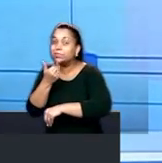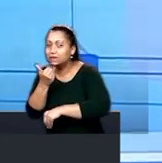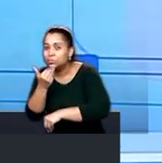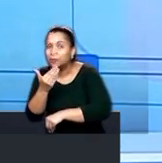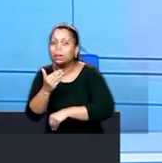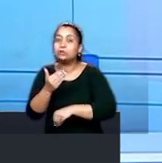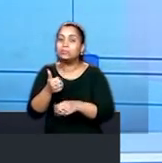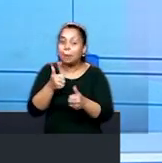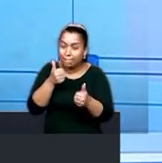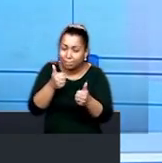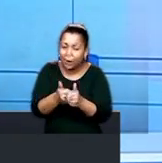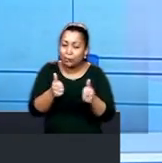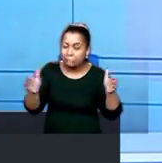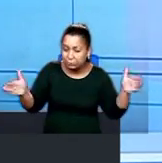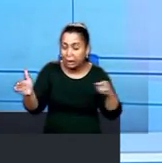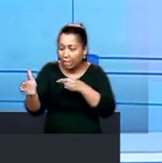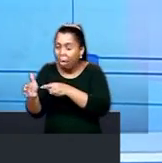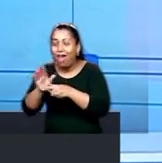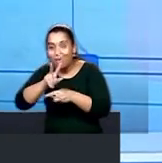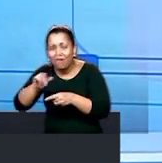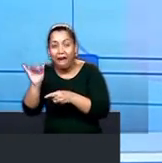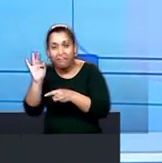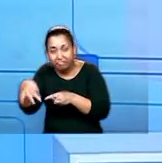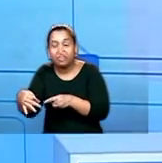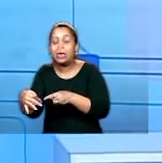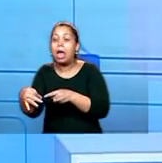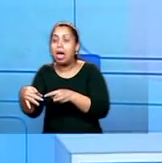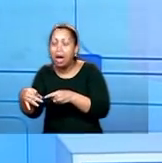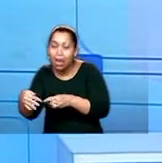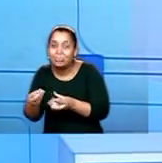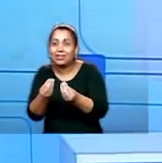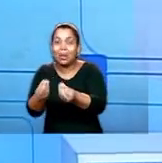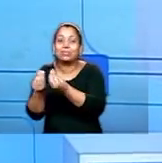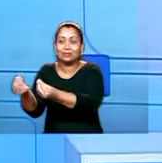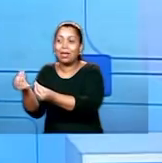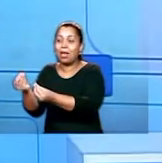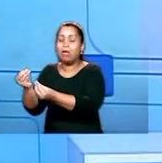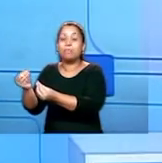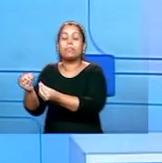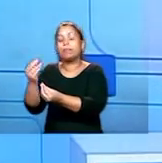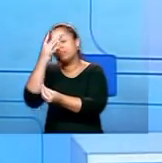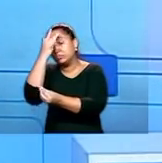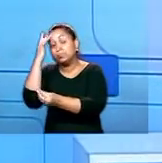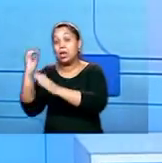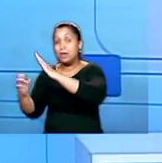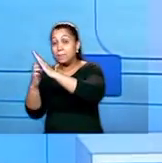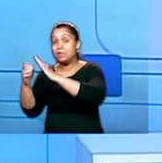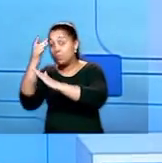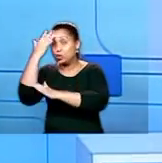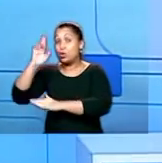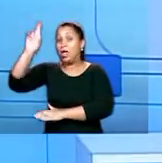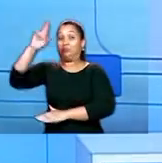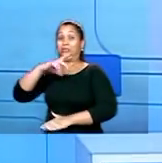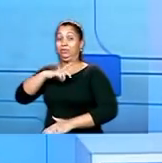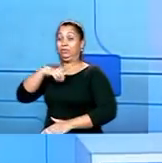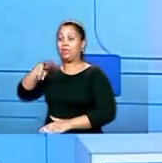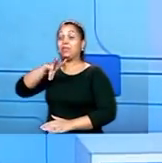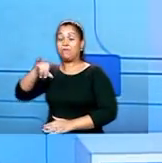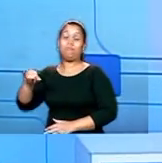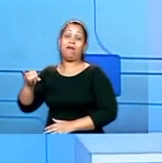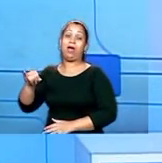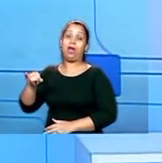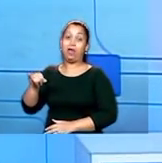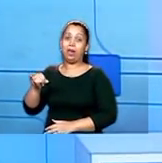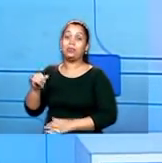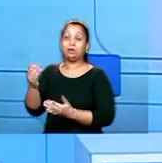estão próximos do vencimento, principalmente para as instituições que têm um responsável técnico que vai garantir que